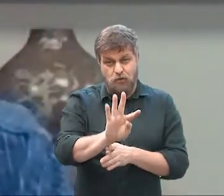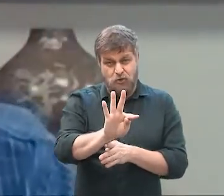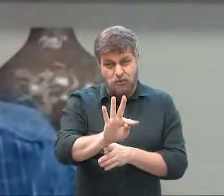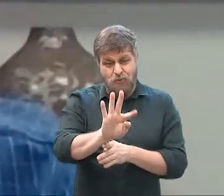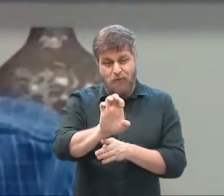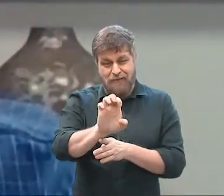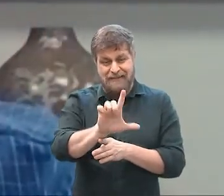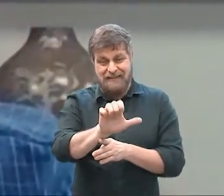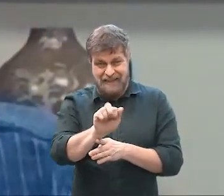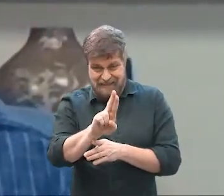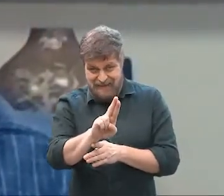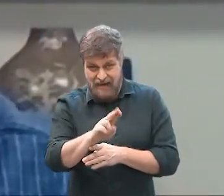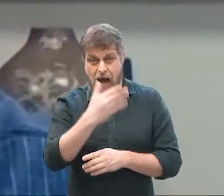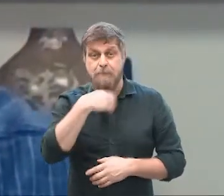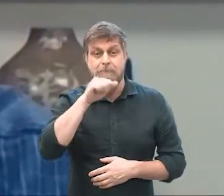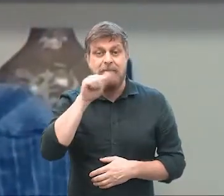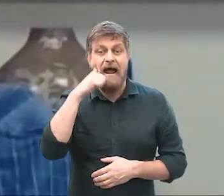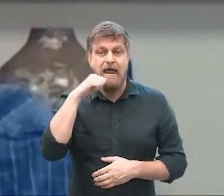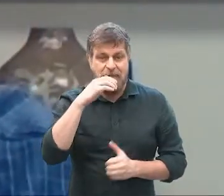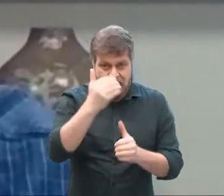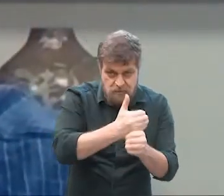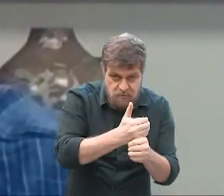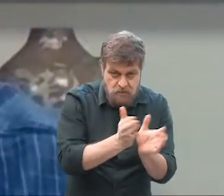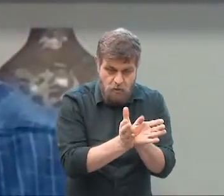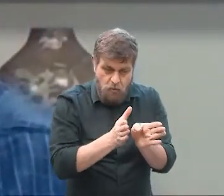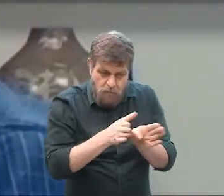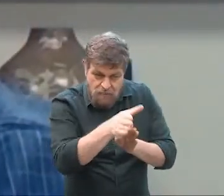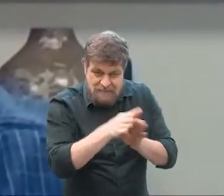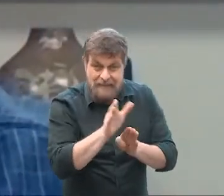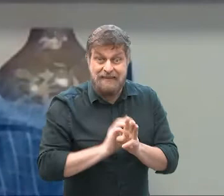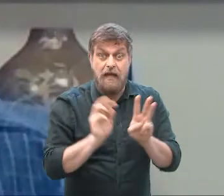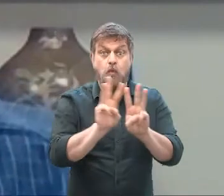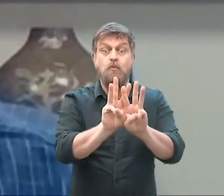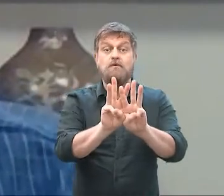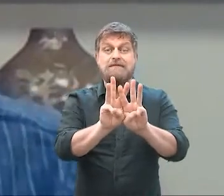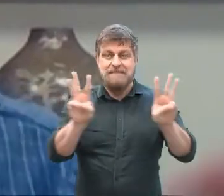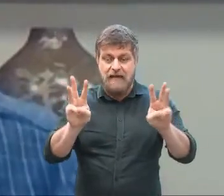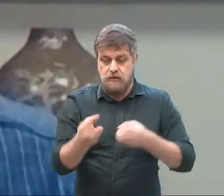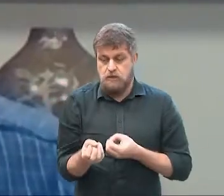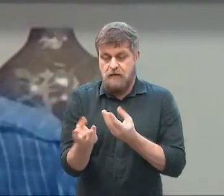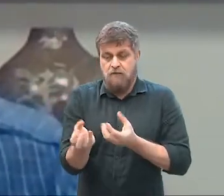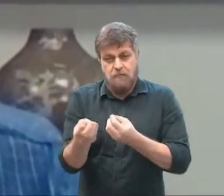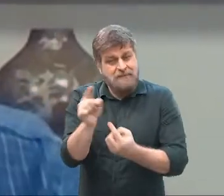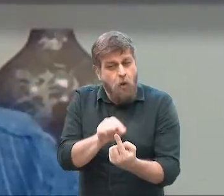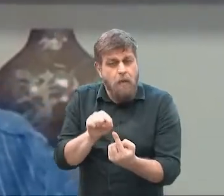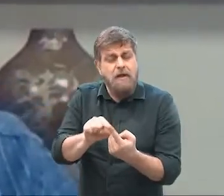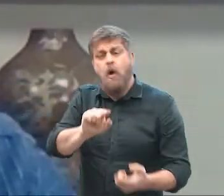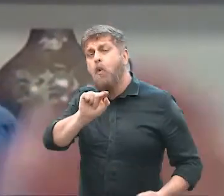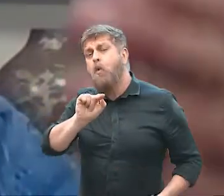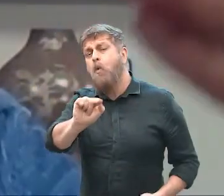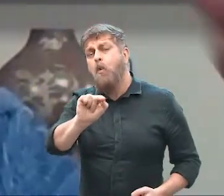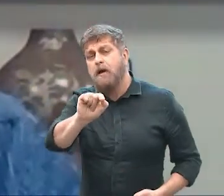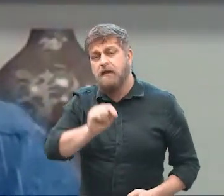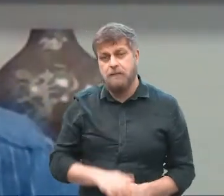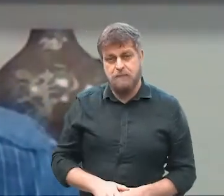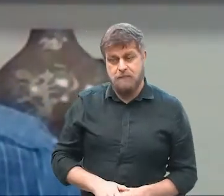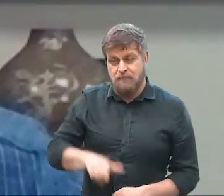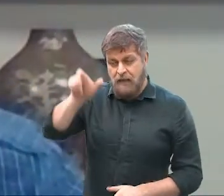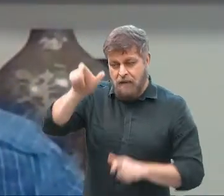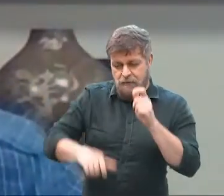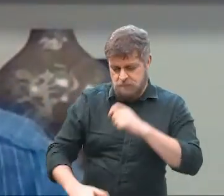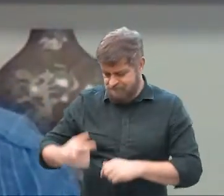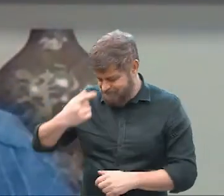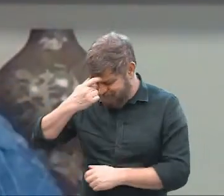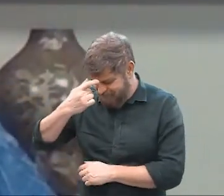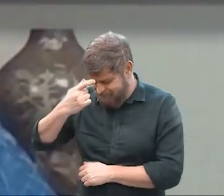conselho tutelar, informando o site eletrônico do conselho tutelar. Para que isso? Para aquela pessoa de bom